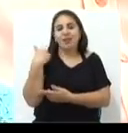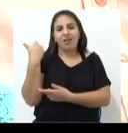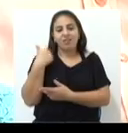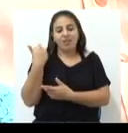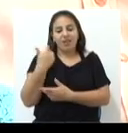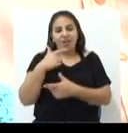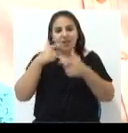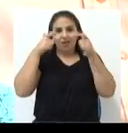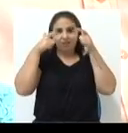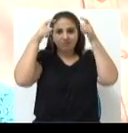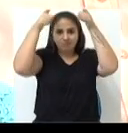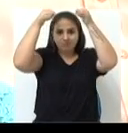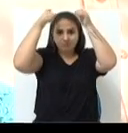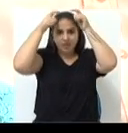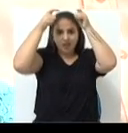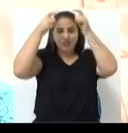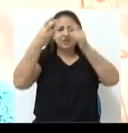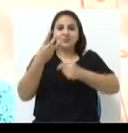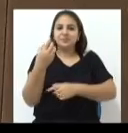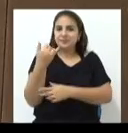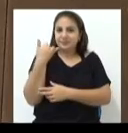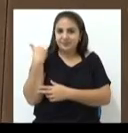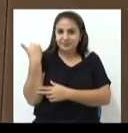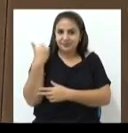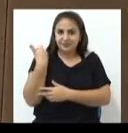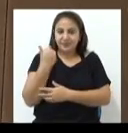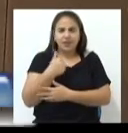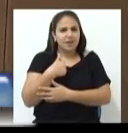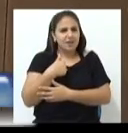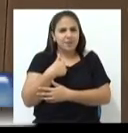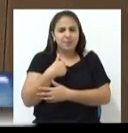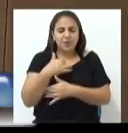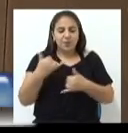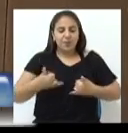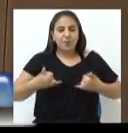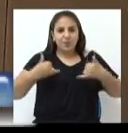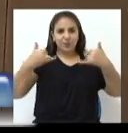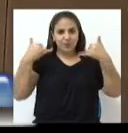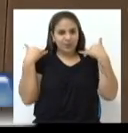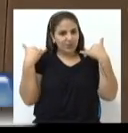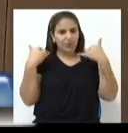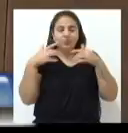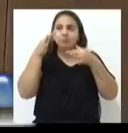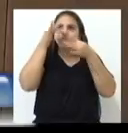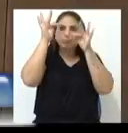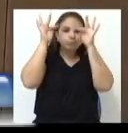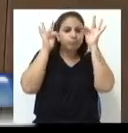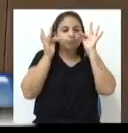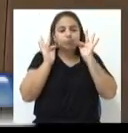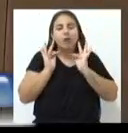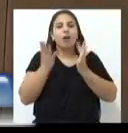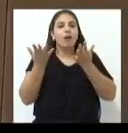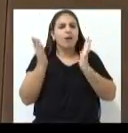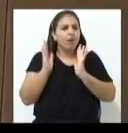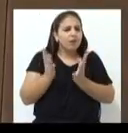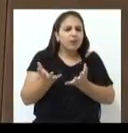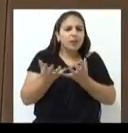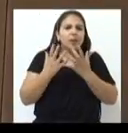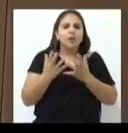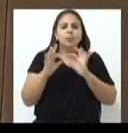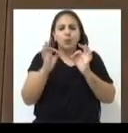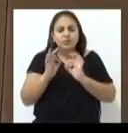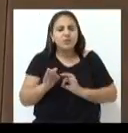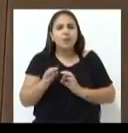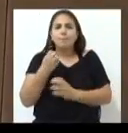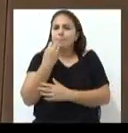de rainha da terceira idade. O meu gosto, meu orgulho é que eu gosto de me pintar, gosto de me arrumar bem,